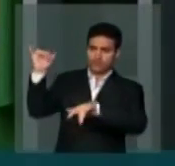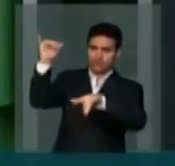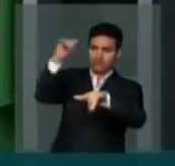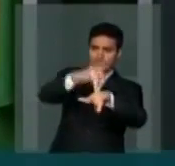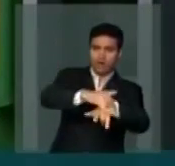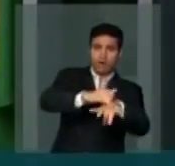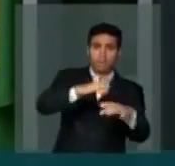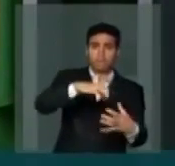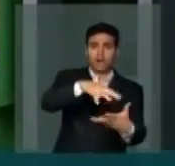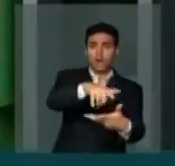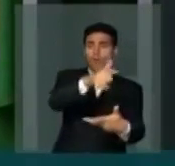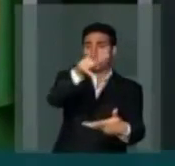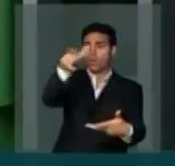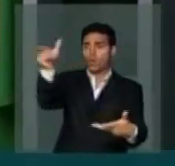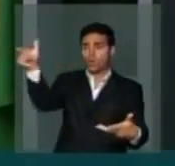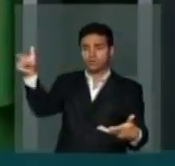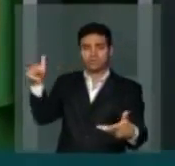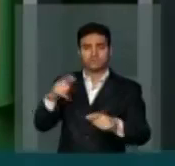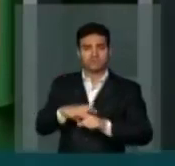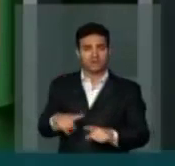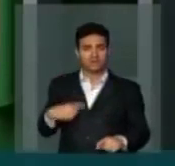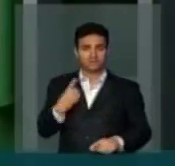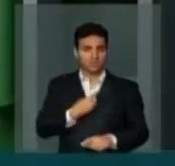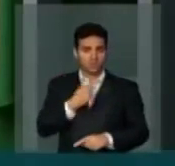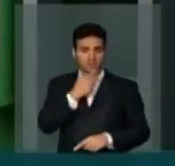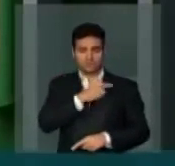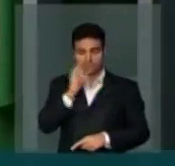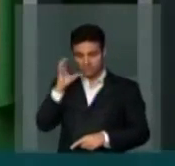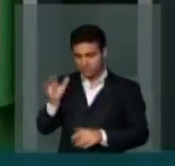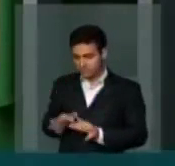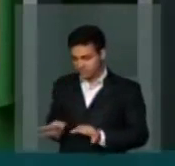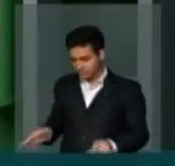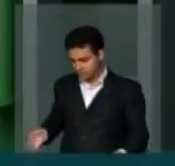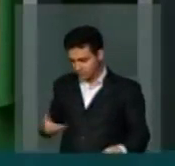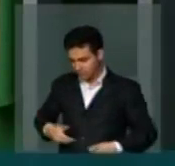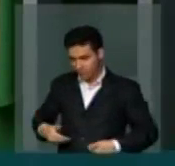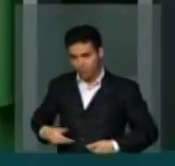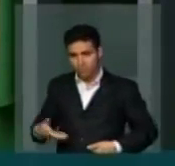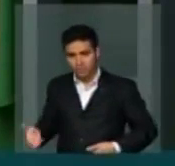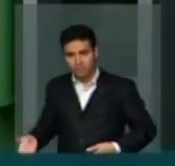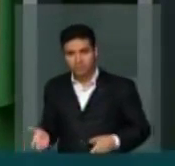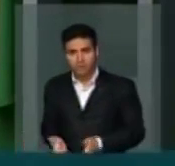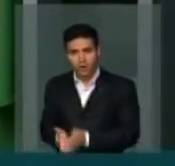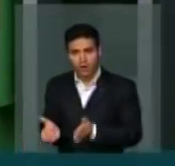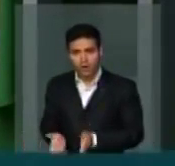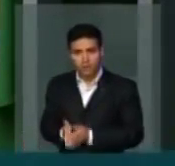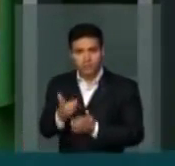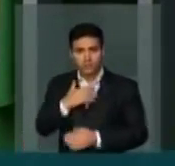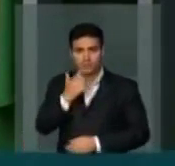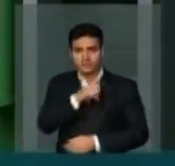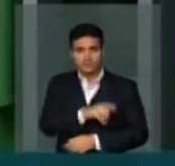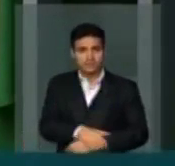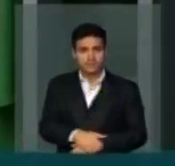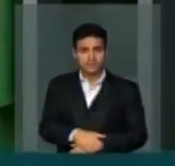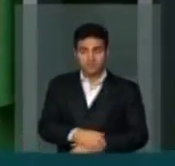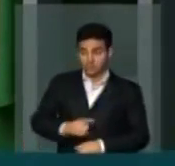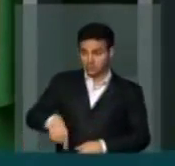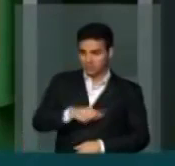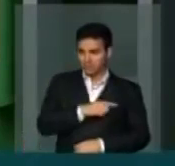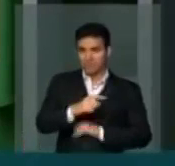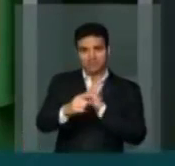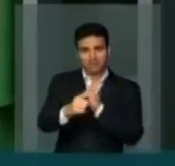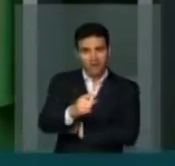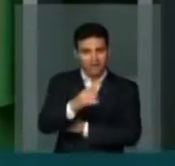cometas, mas nos revelamos estúpidos em equacionar o problema da fome e da miséria? Se somos fortes e